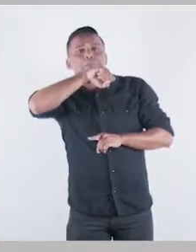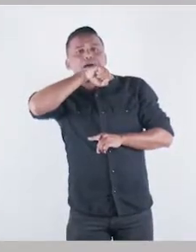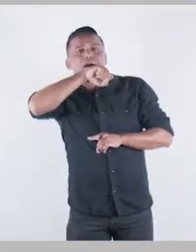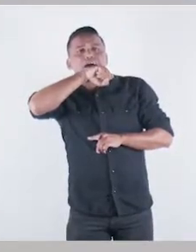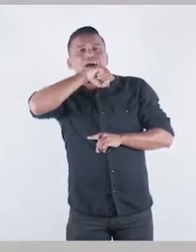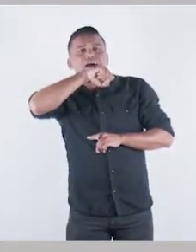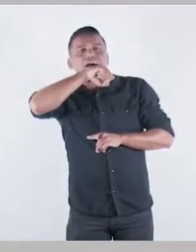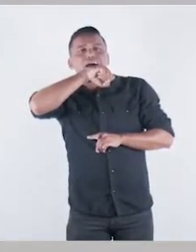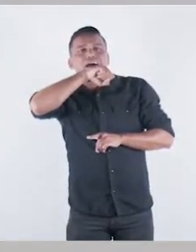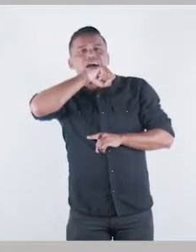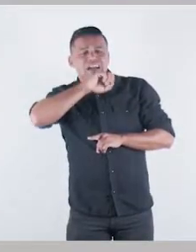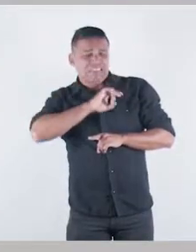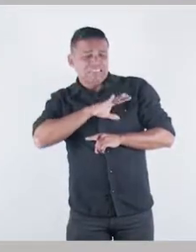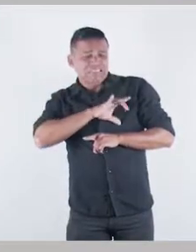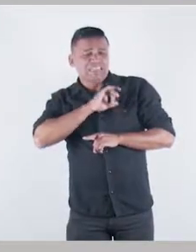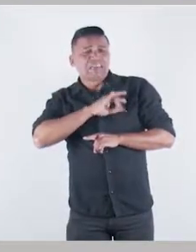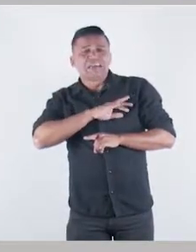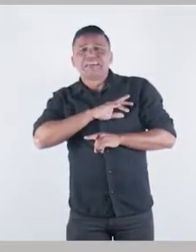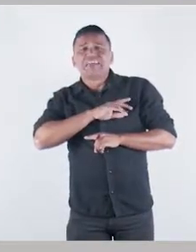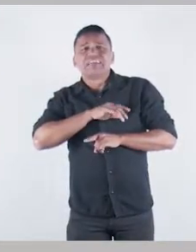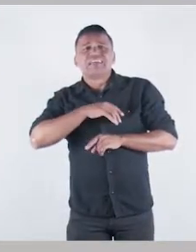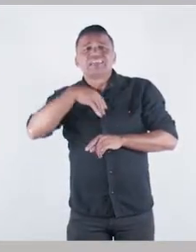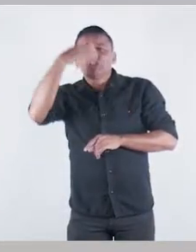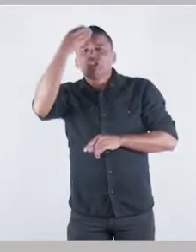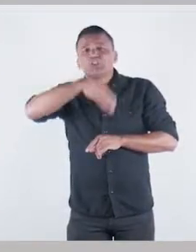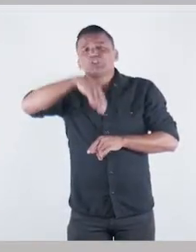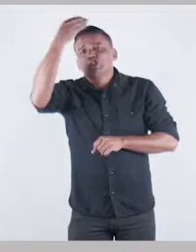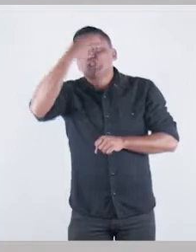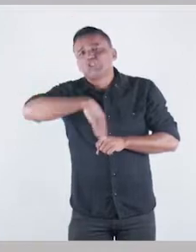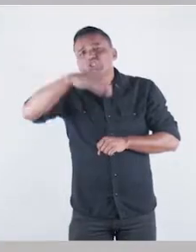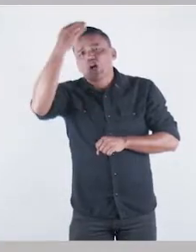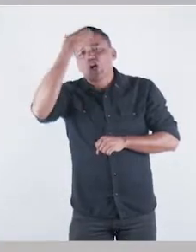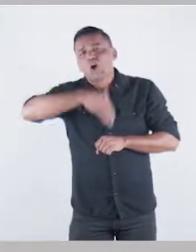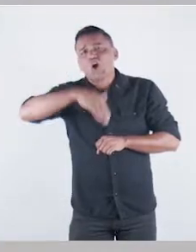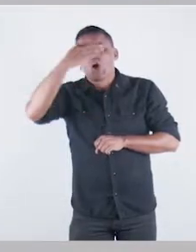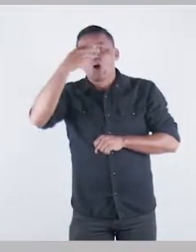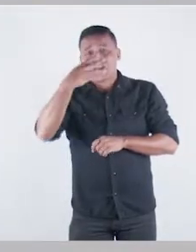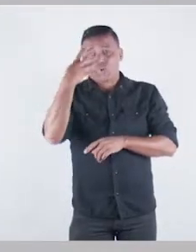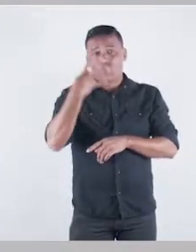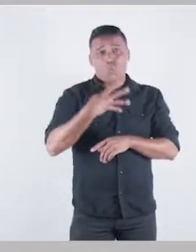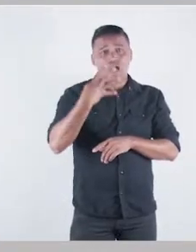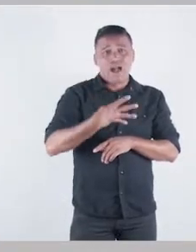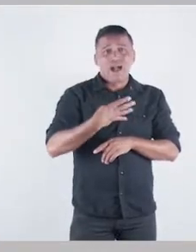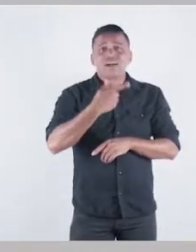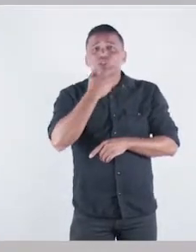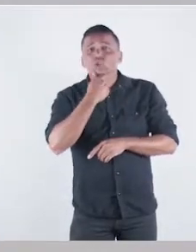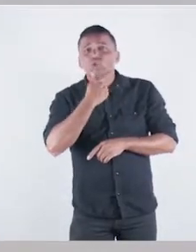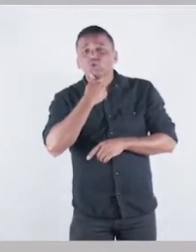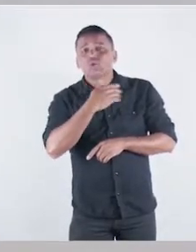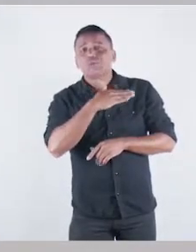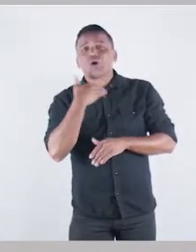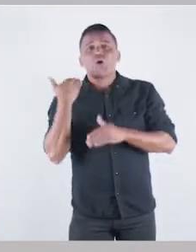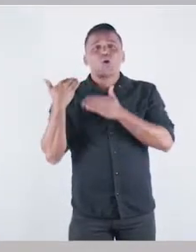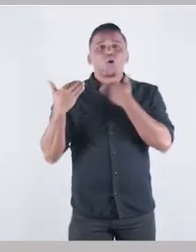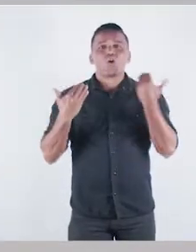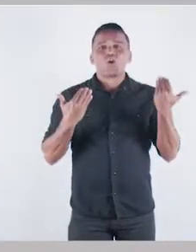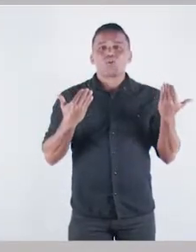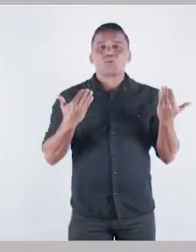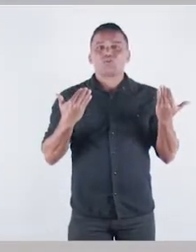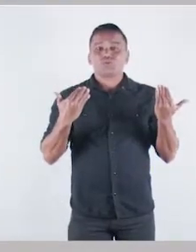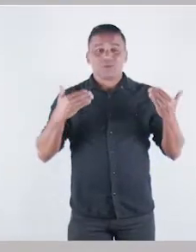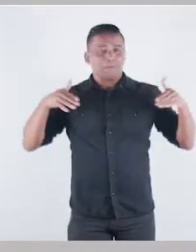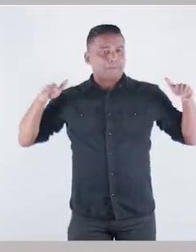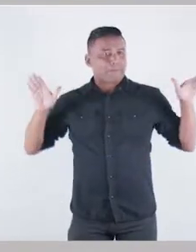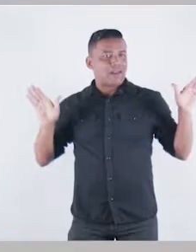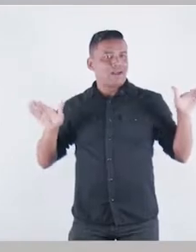entranhas medonho grito. Os corpinhos negros, com brancas asas de